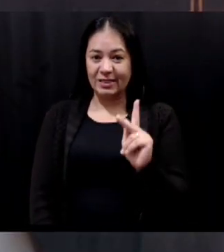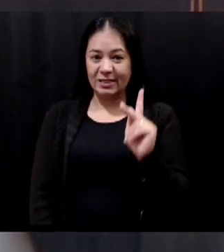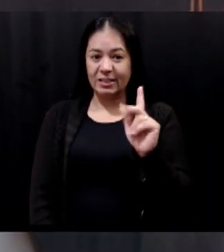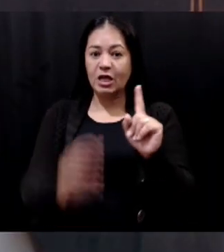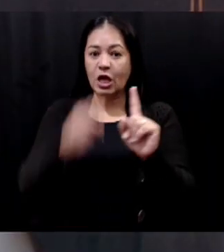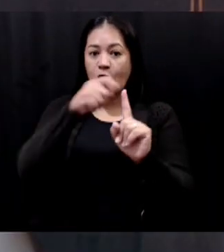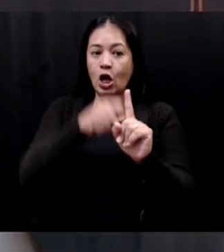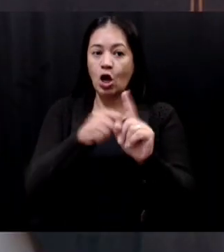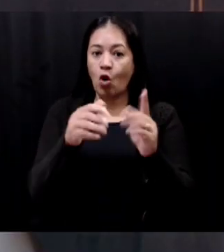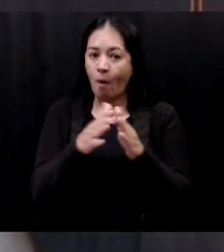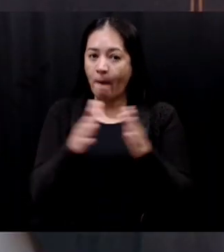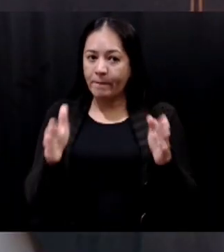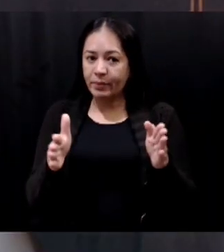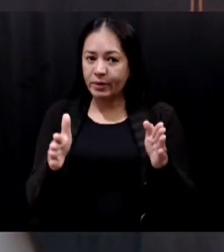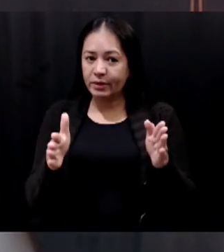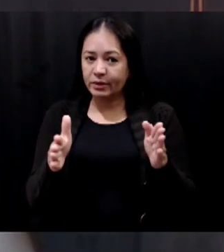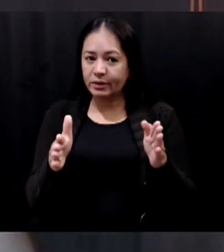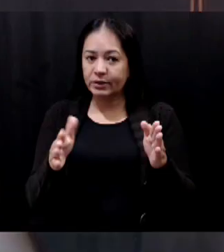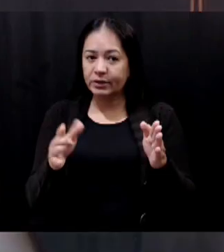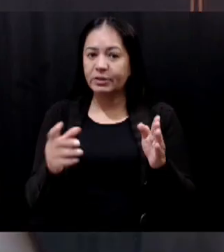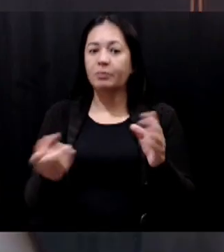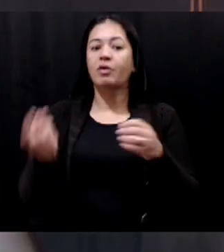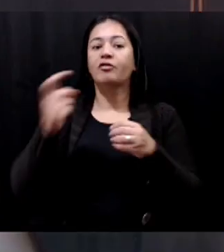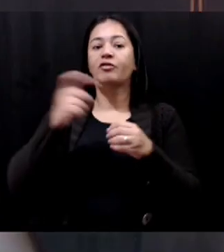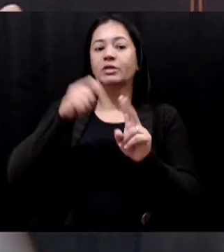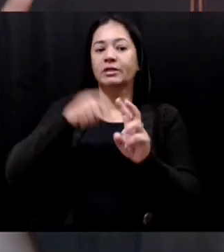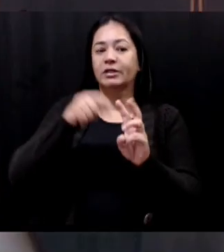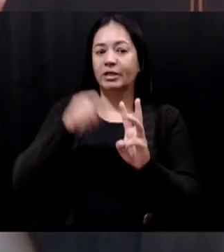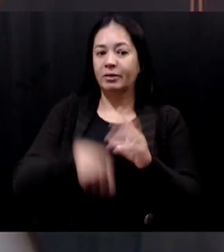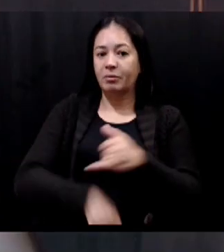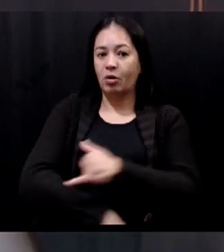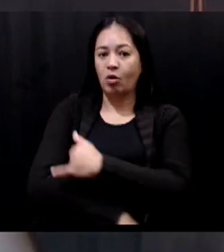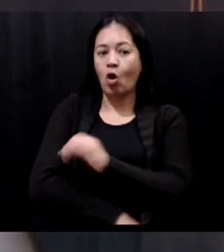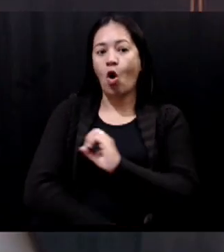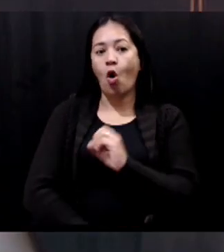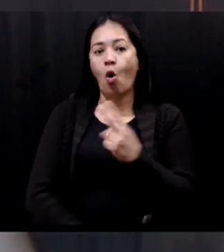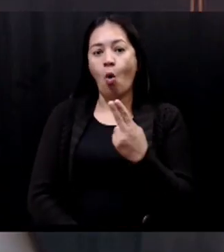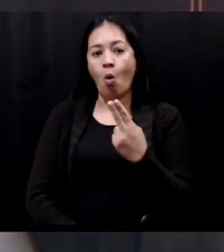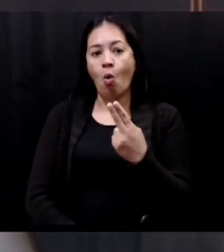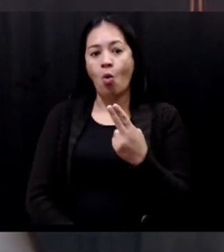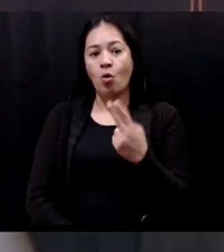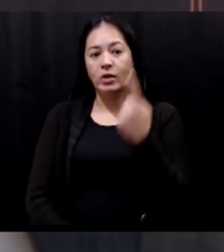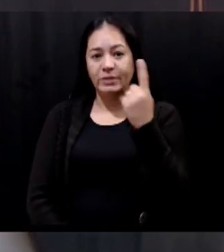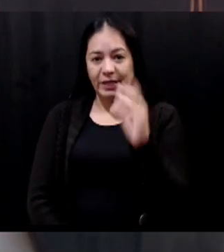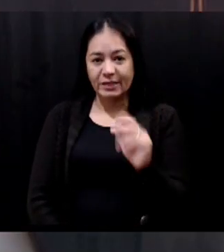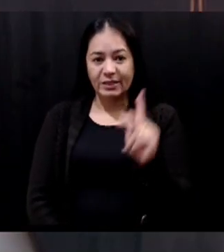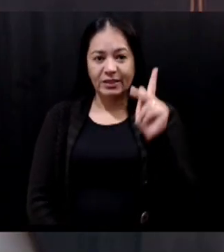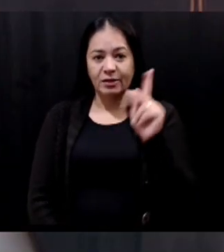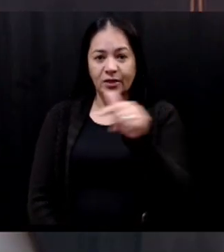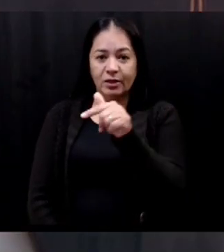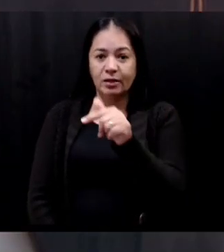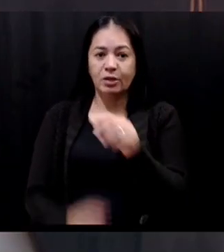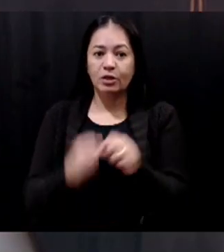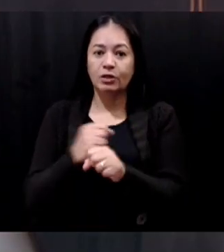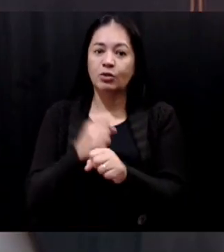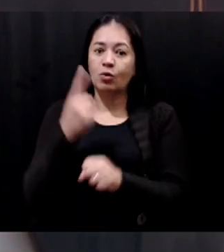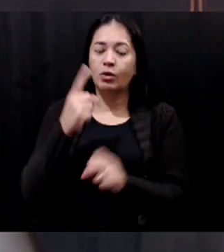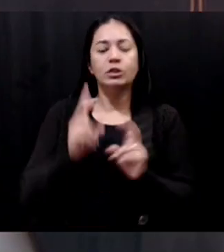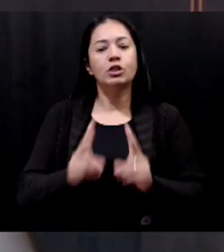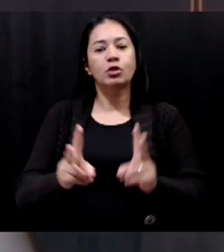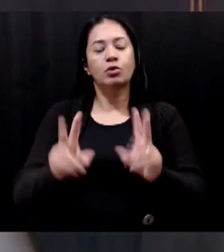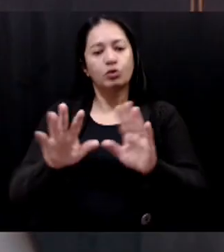3 meses depois recuperar o tempo perdido, ou emagrecer esses mesmos 10 quilos em 1 ano e se manter magra